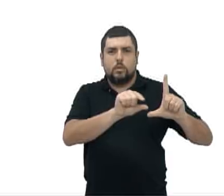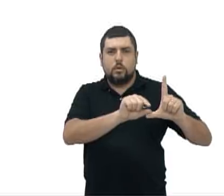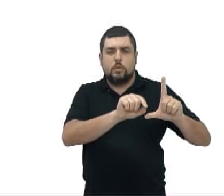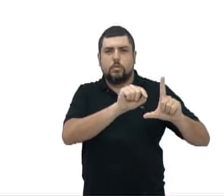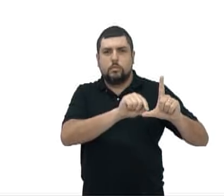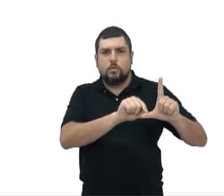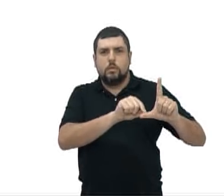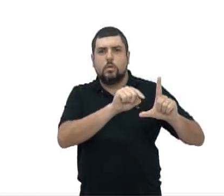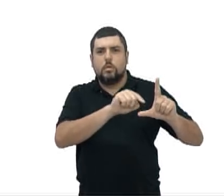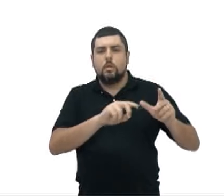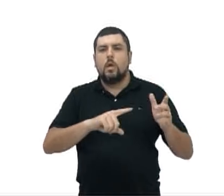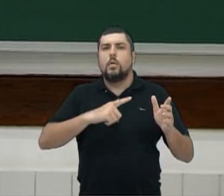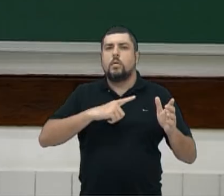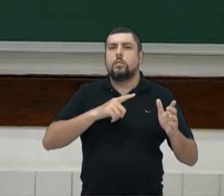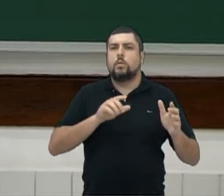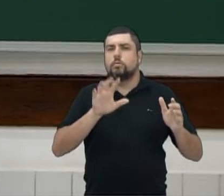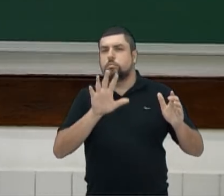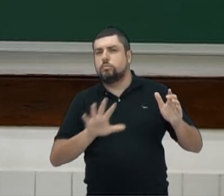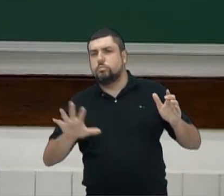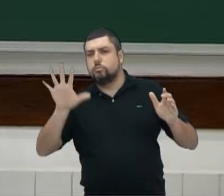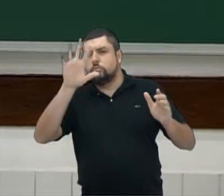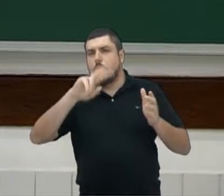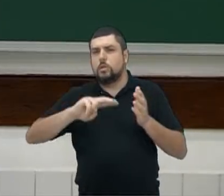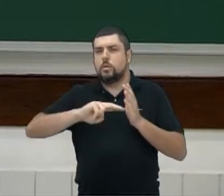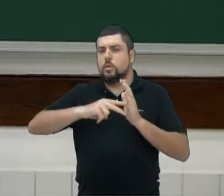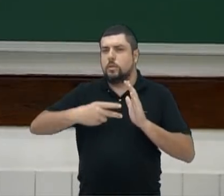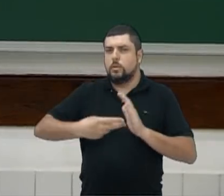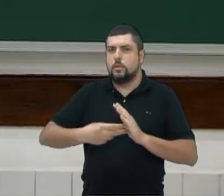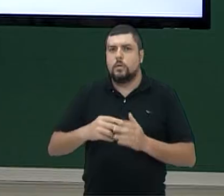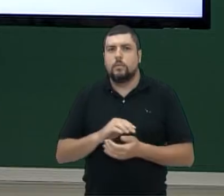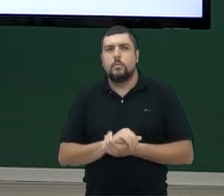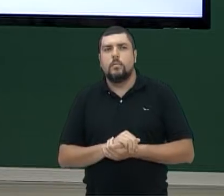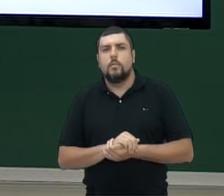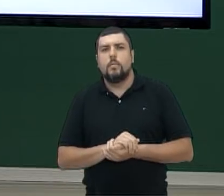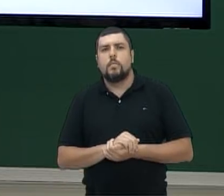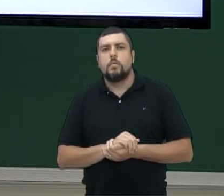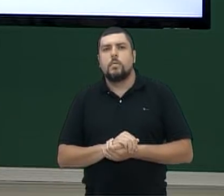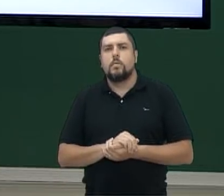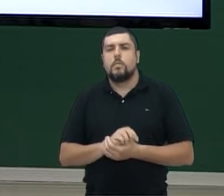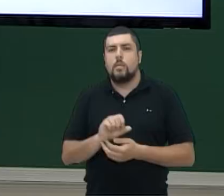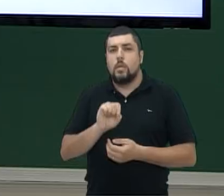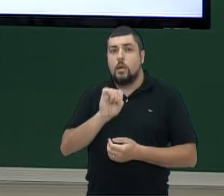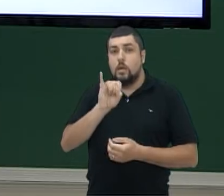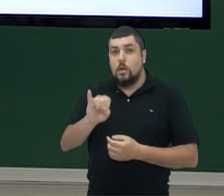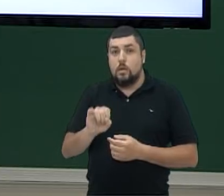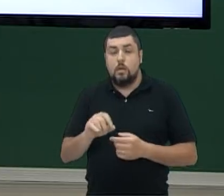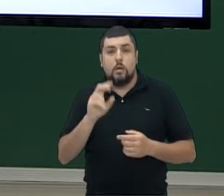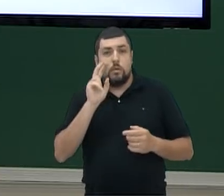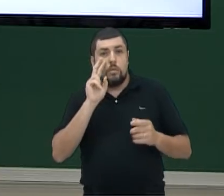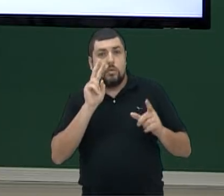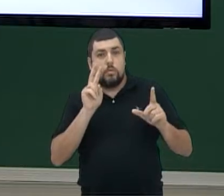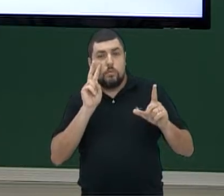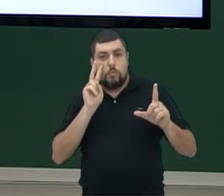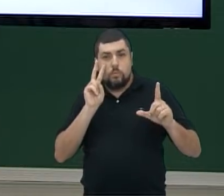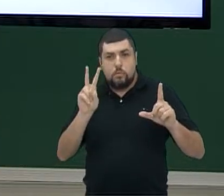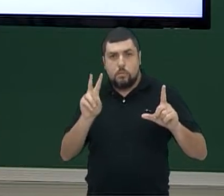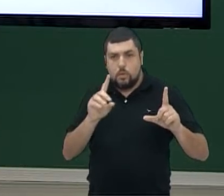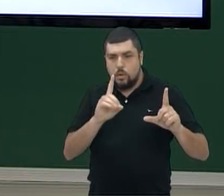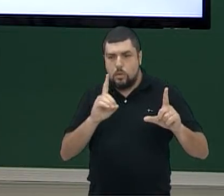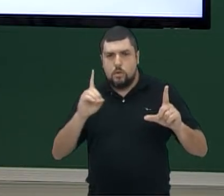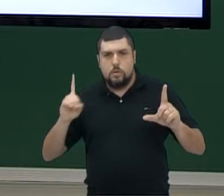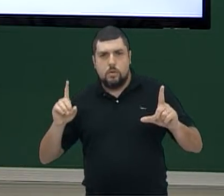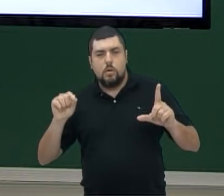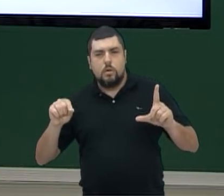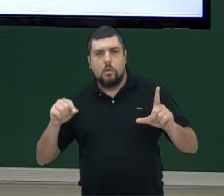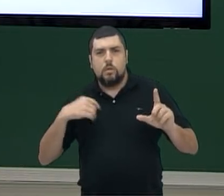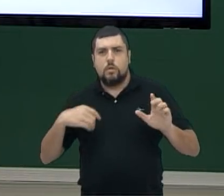região aqui, ó, conforme você pode visualizar. E agora, se você olhar com mais atenção no lado direito, você vai encontrar a escala